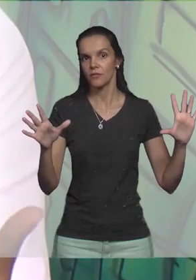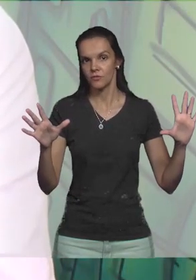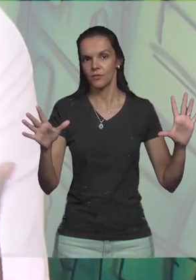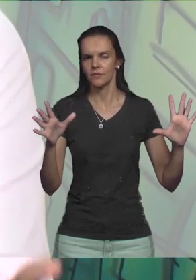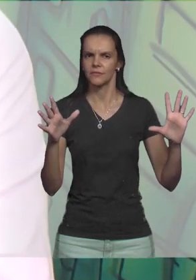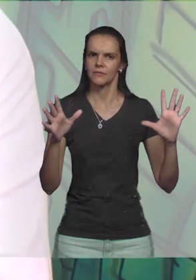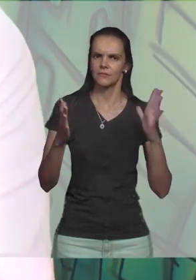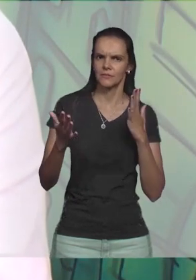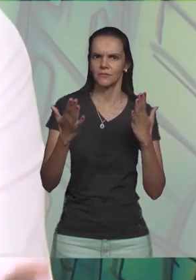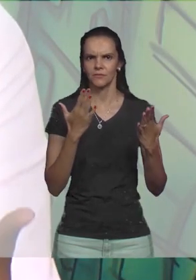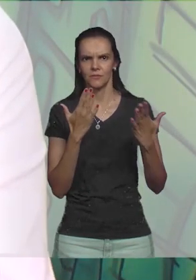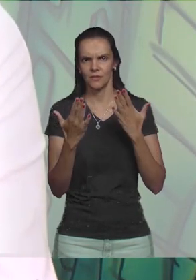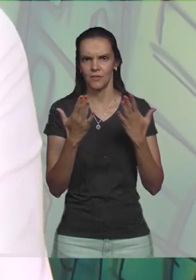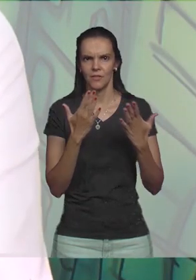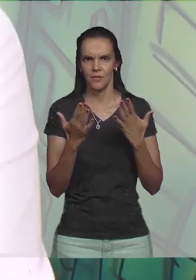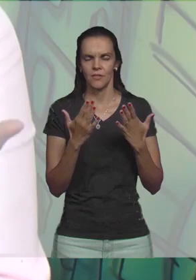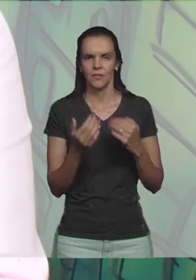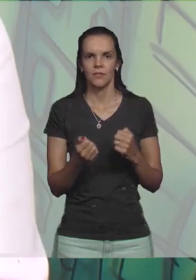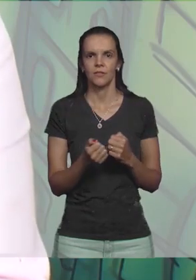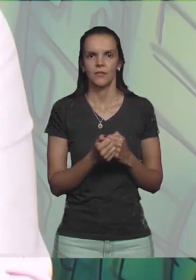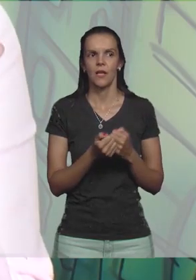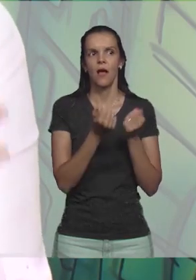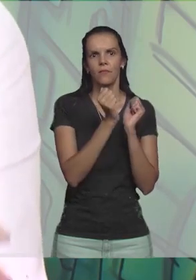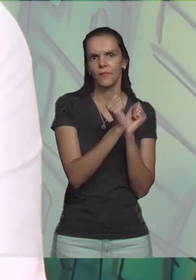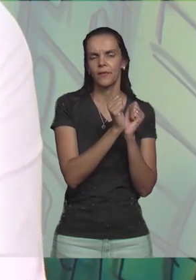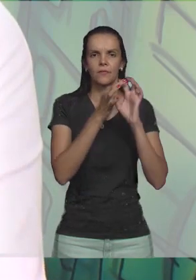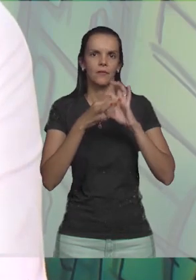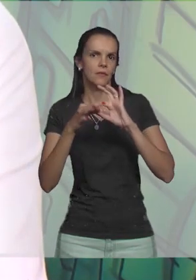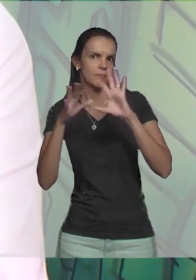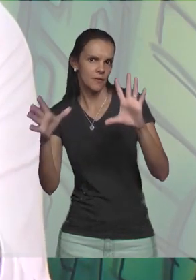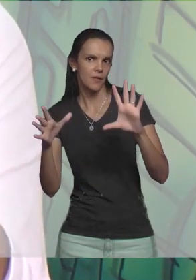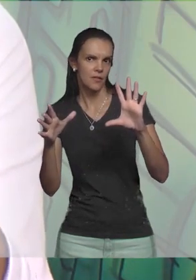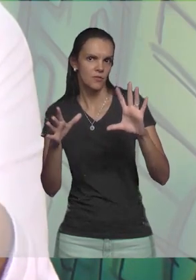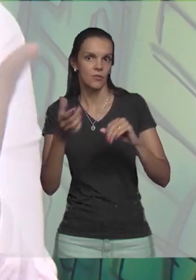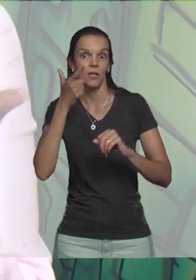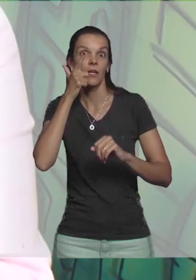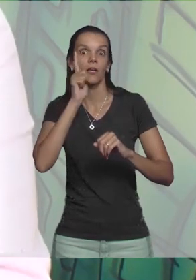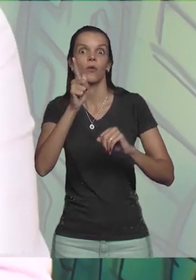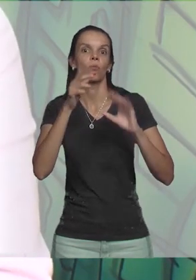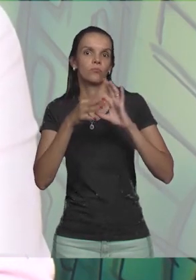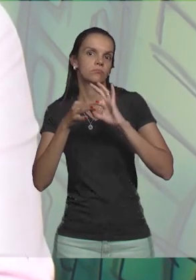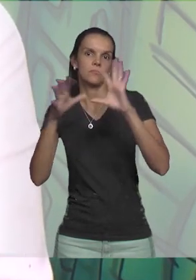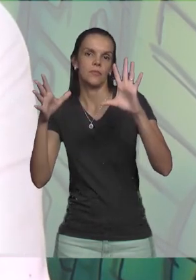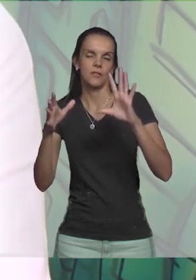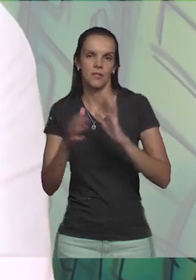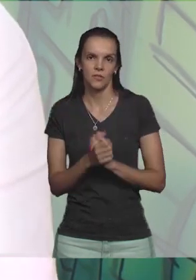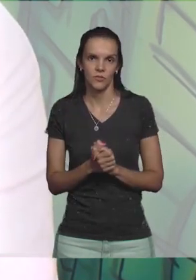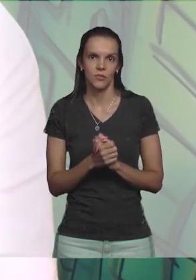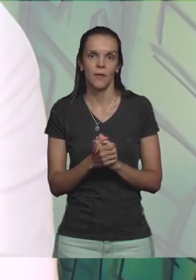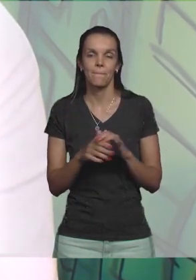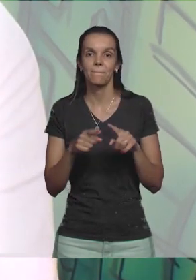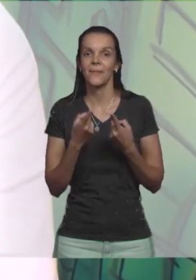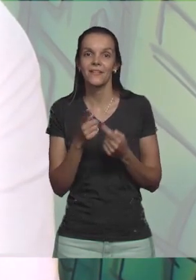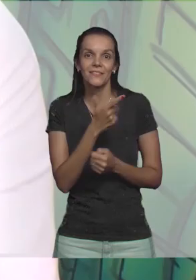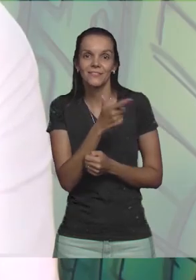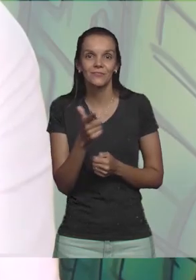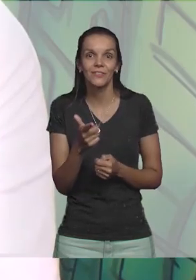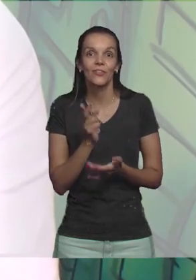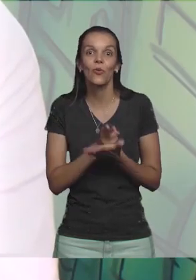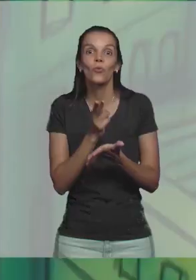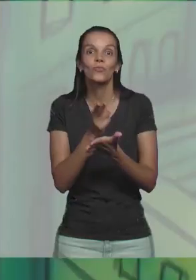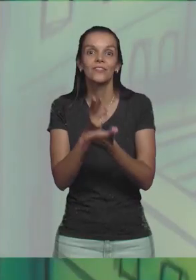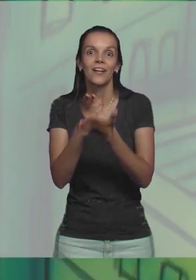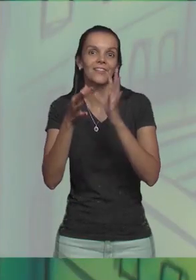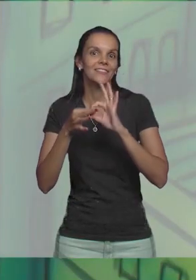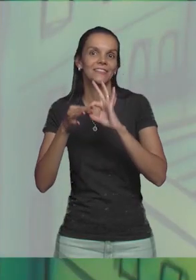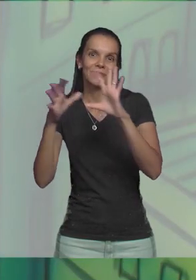bem contraditório dizer isso, mas fala-se que o negro ganhou a liberdade. Mas, ao mesmo tempo que ganha essa liberdade, não se há condições de se manter livre.